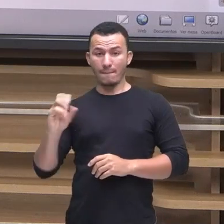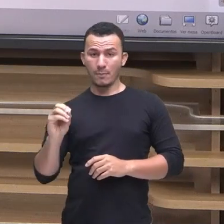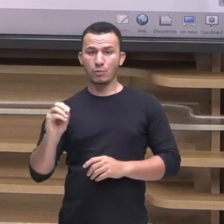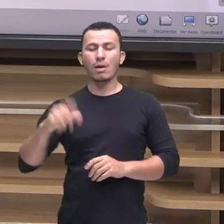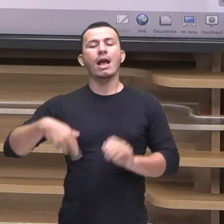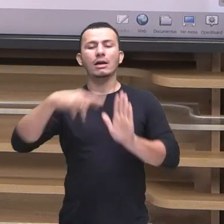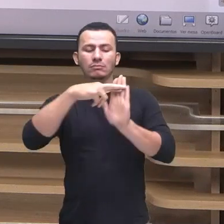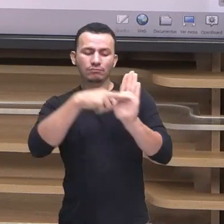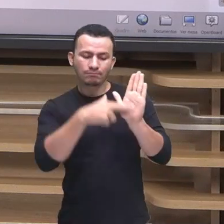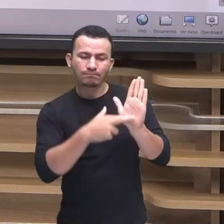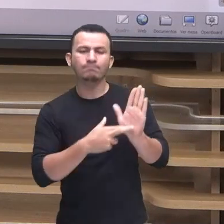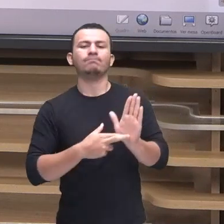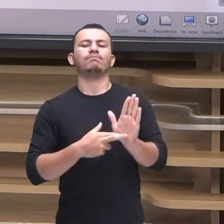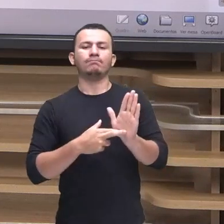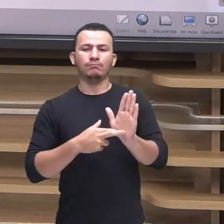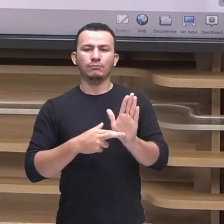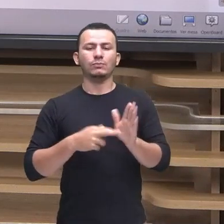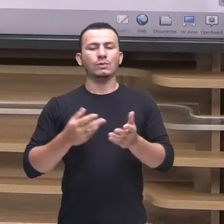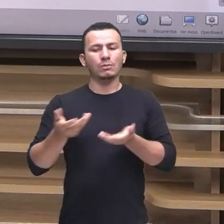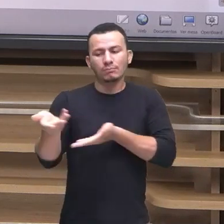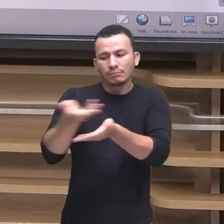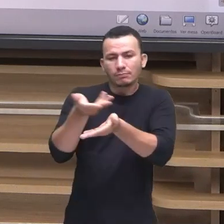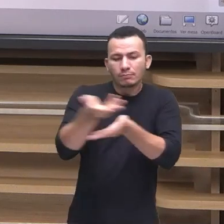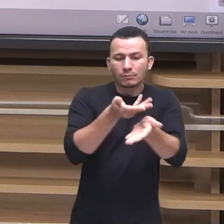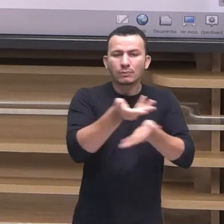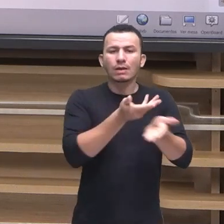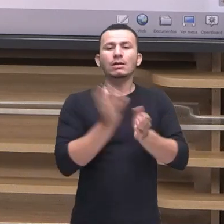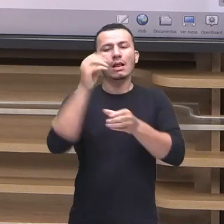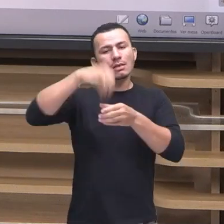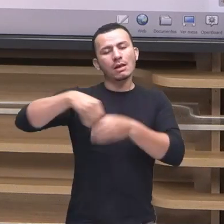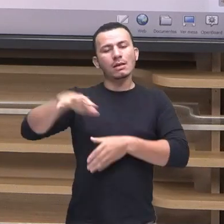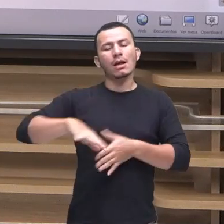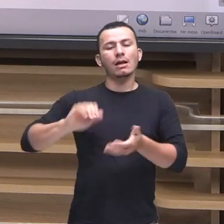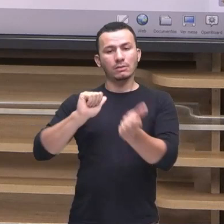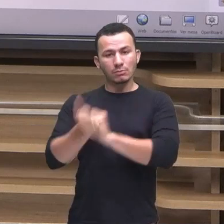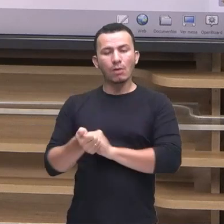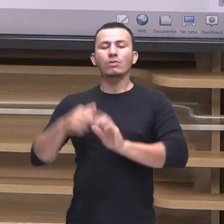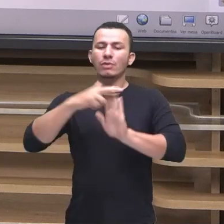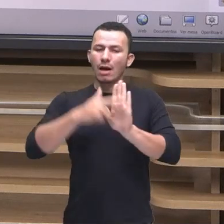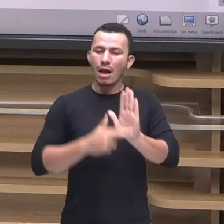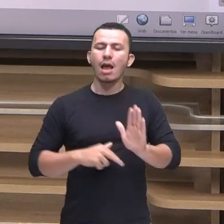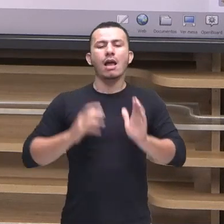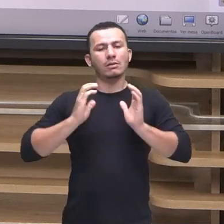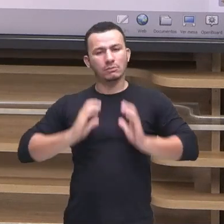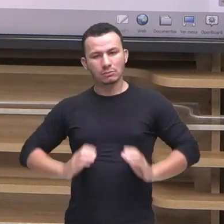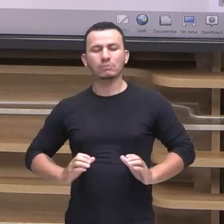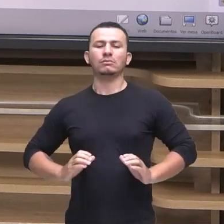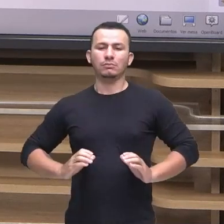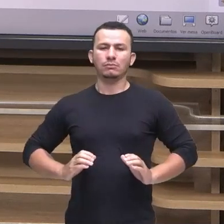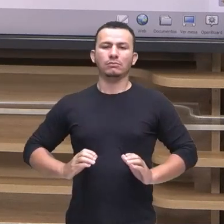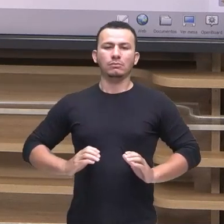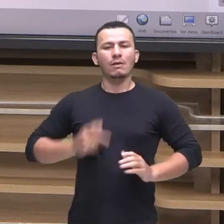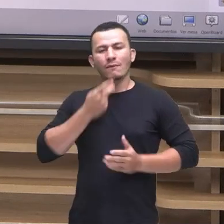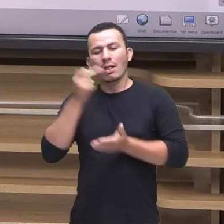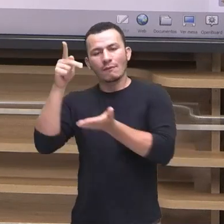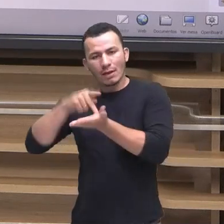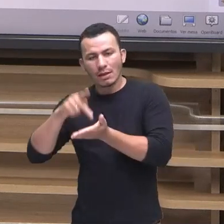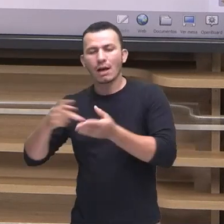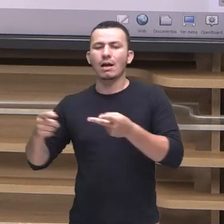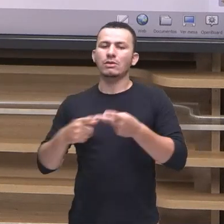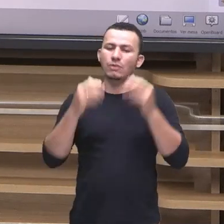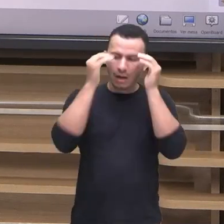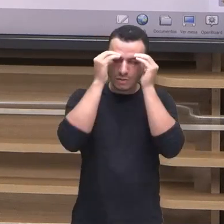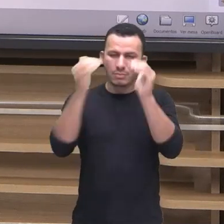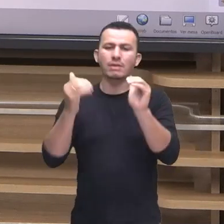que se atribui às condutas do praticante dentro do esporte, ou seja, ser honesto, respeitar